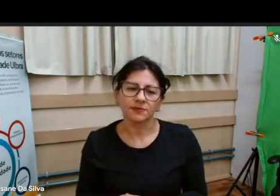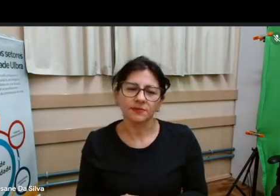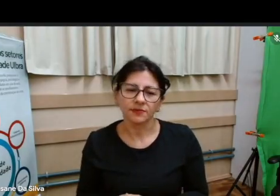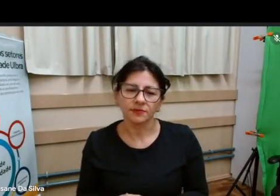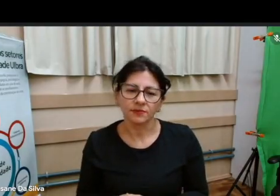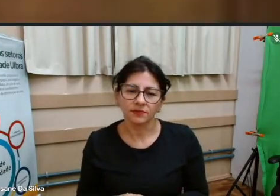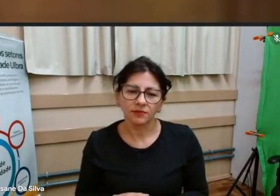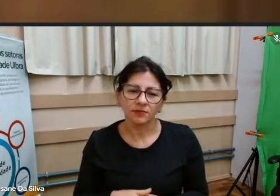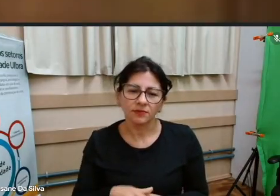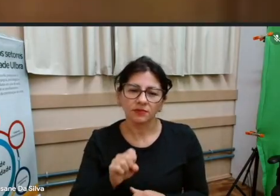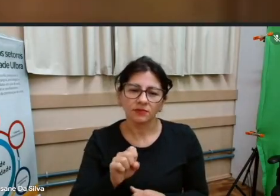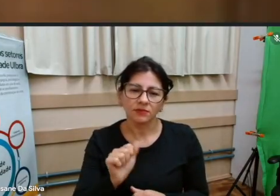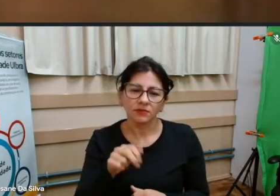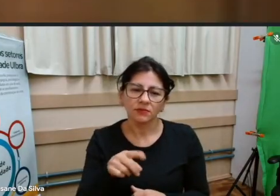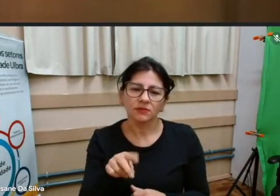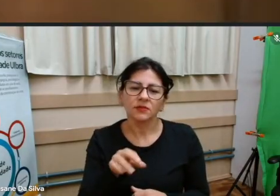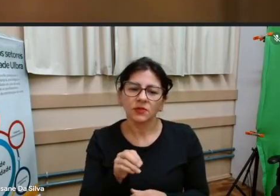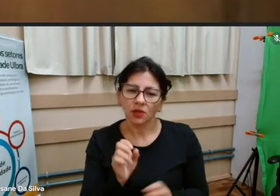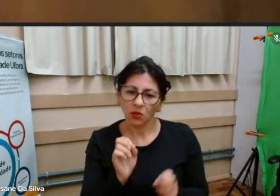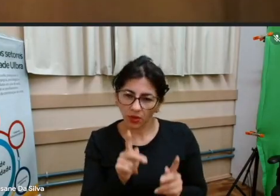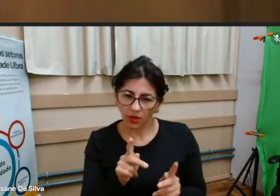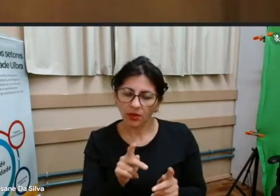pode Vou colocar aqui